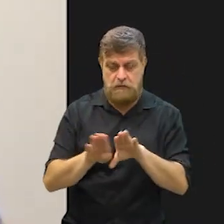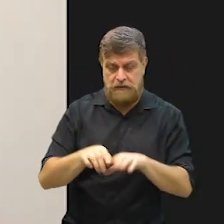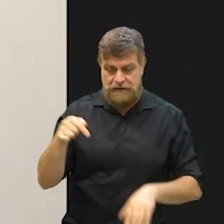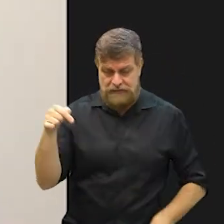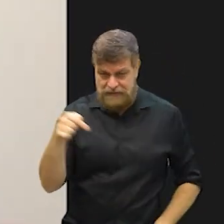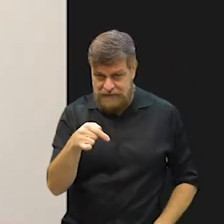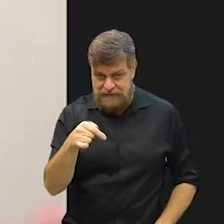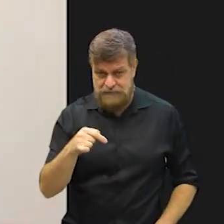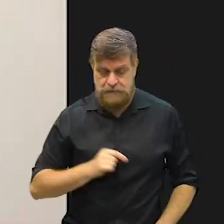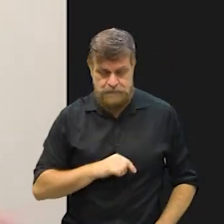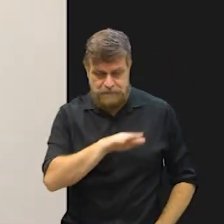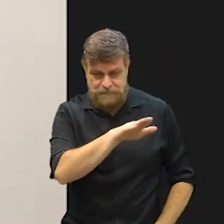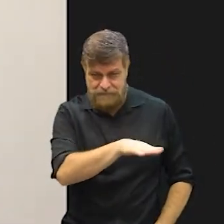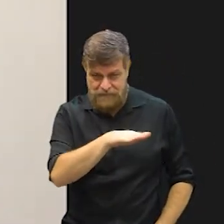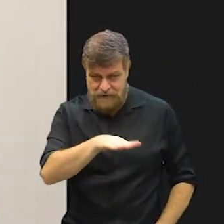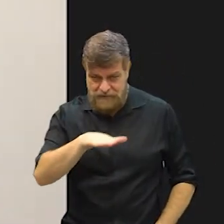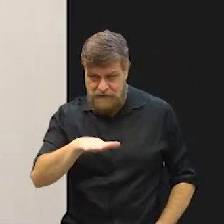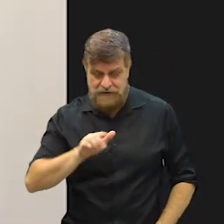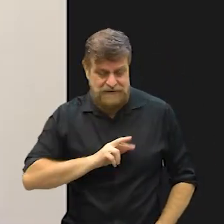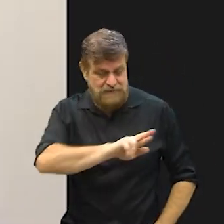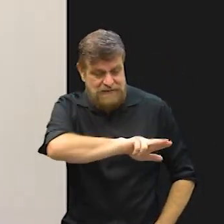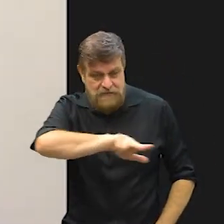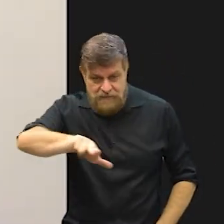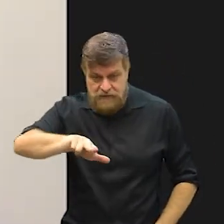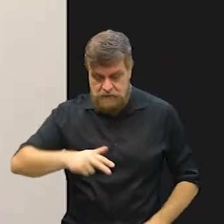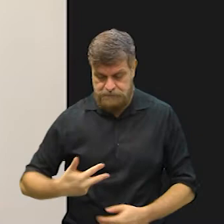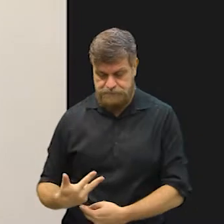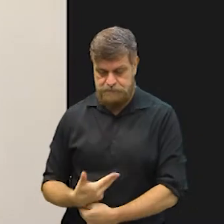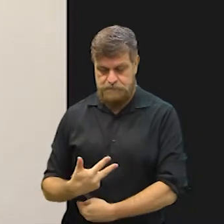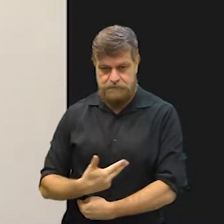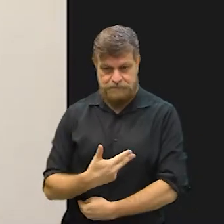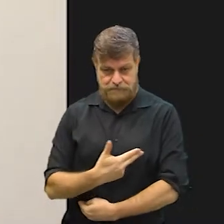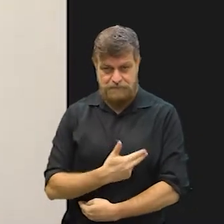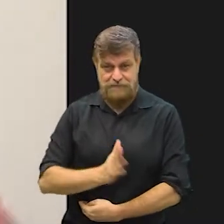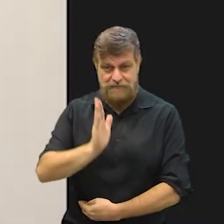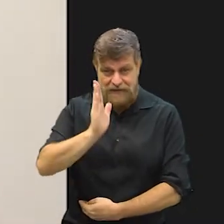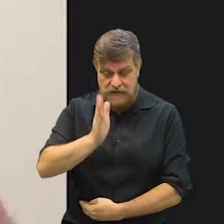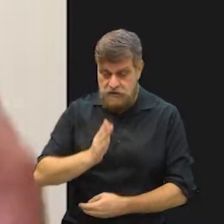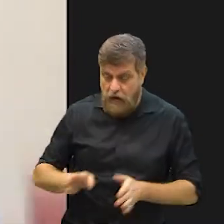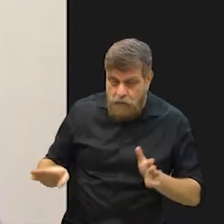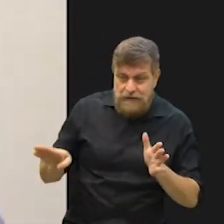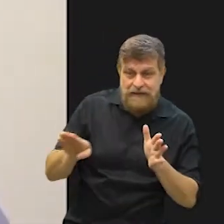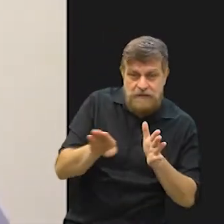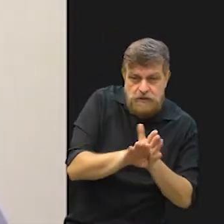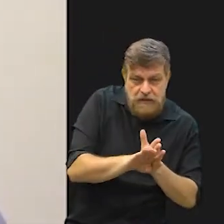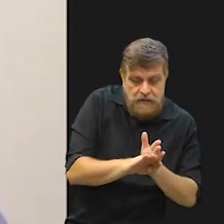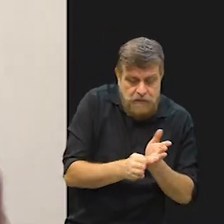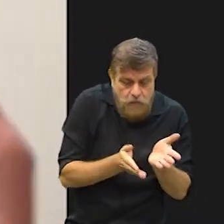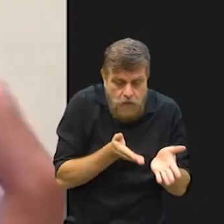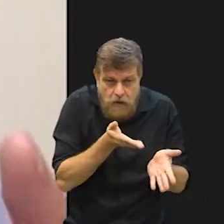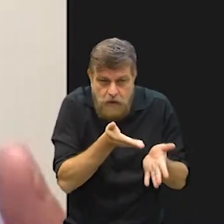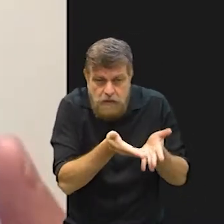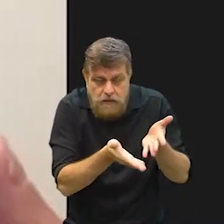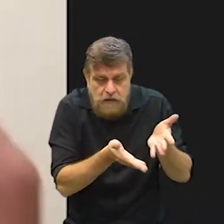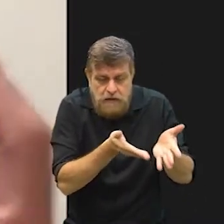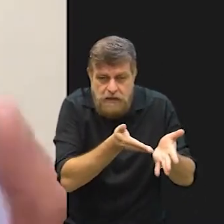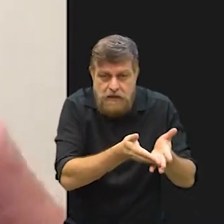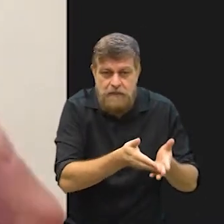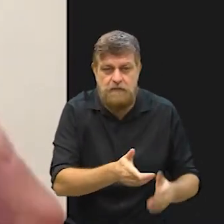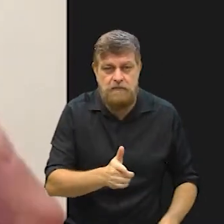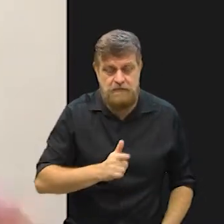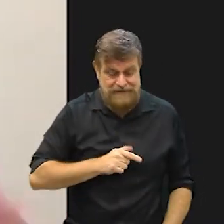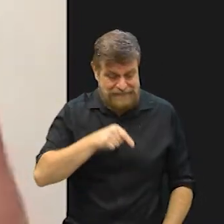Essa criança acaba se beneficiando muito pouco da cirurgia, porque ela já chegou numa condição de